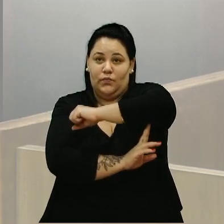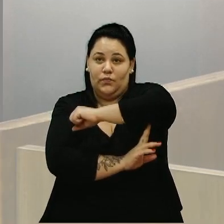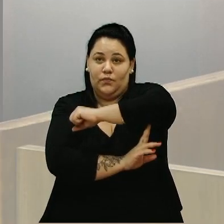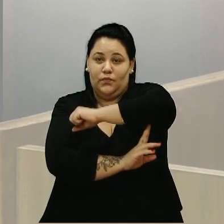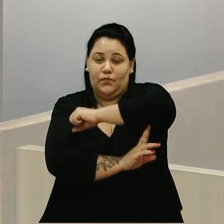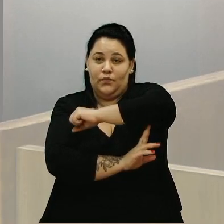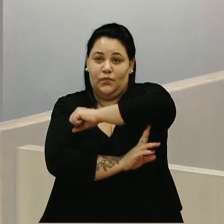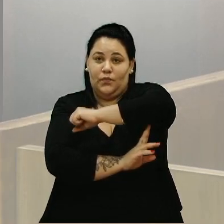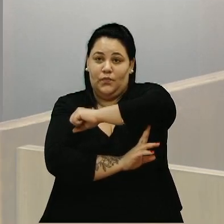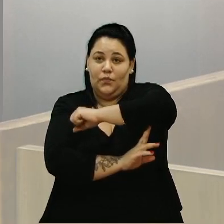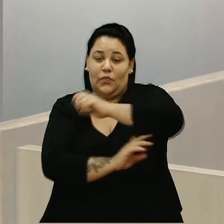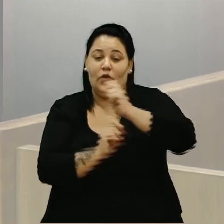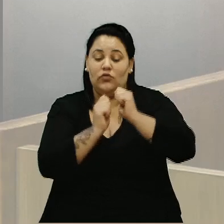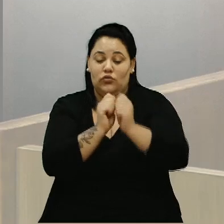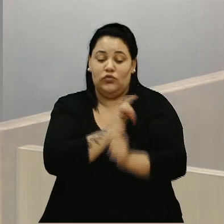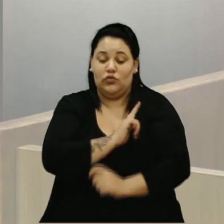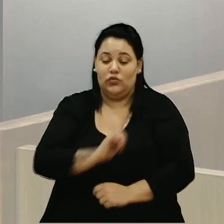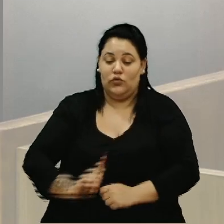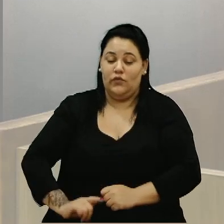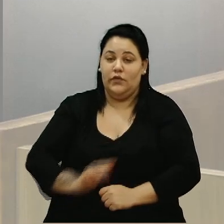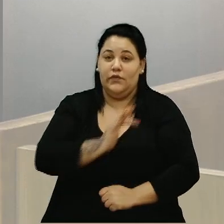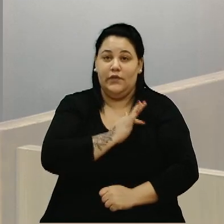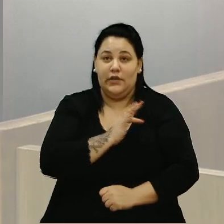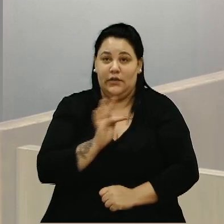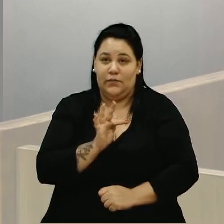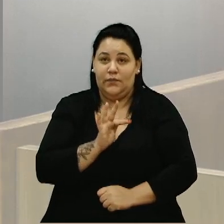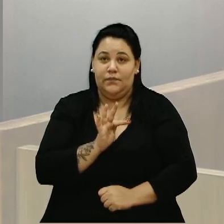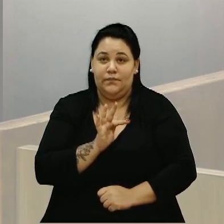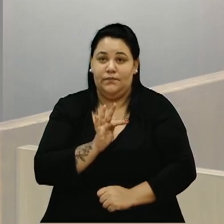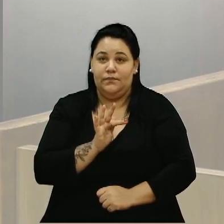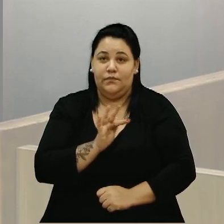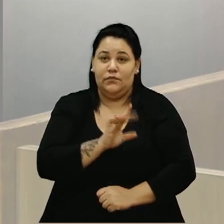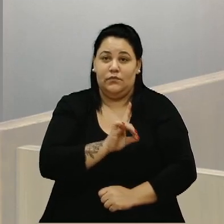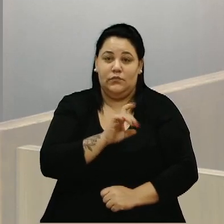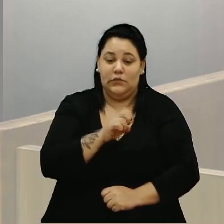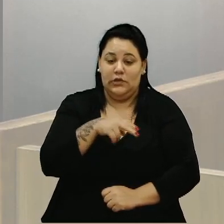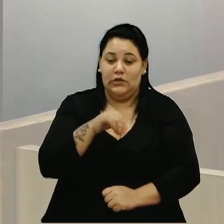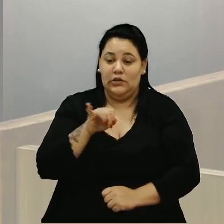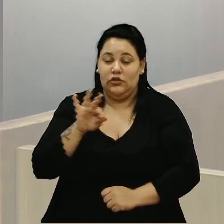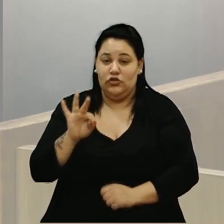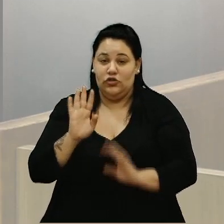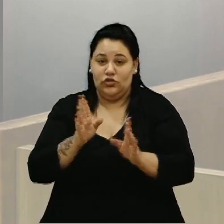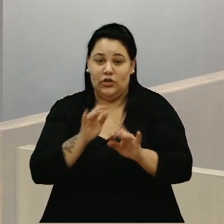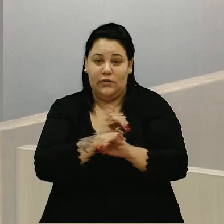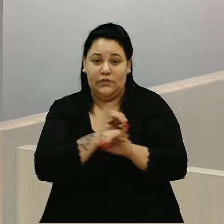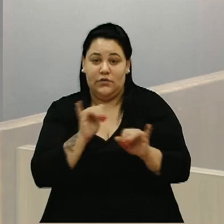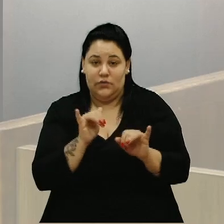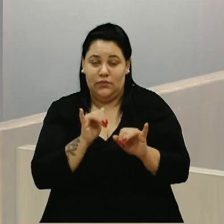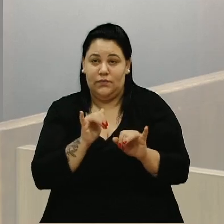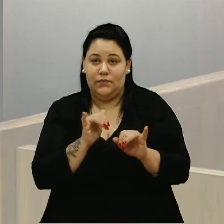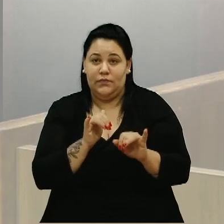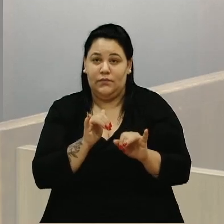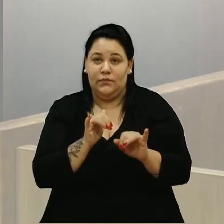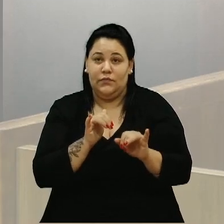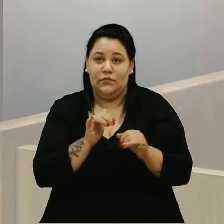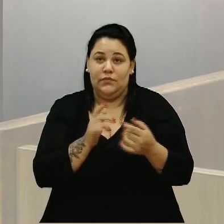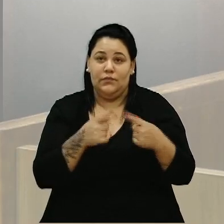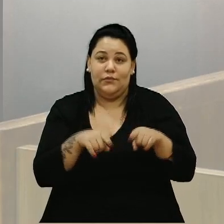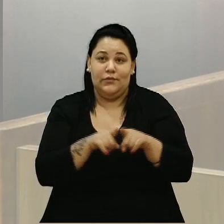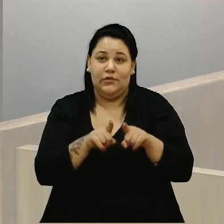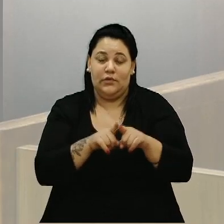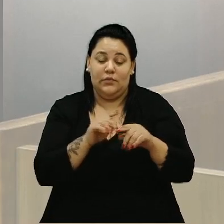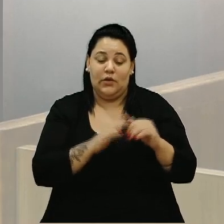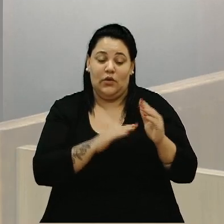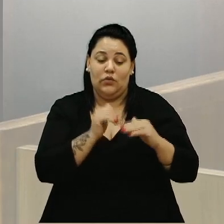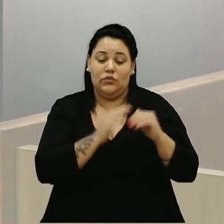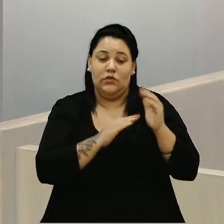ferro através do governo federal e o DENIT, que anunciaram que não vai haver mais essa construção.